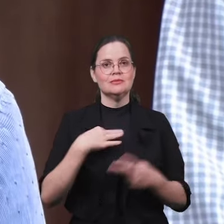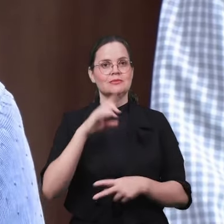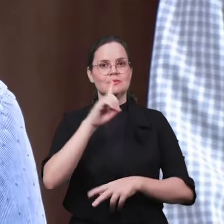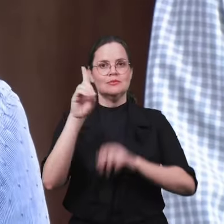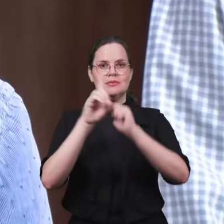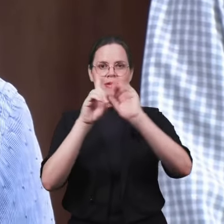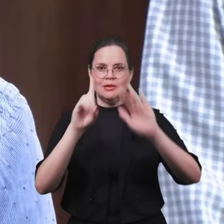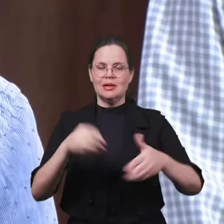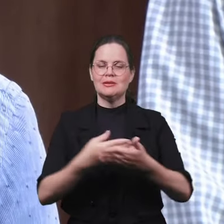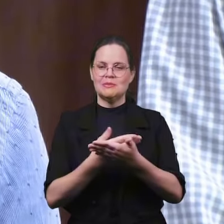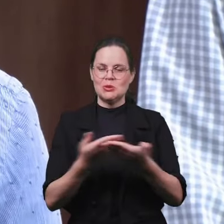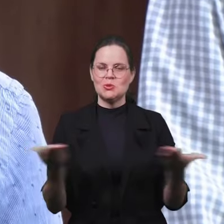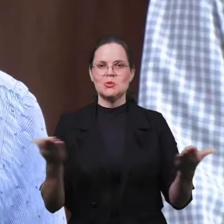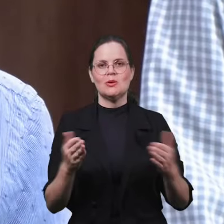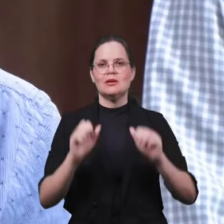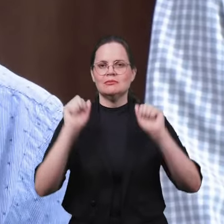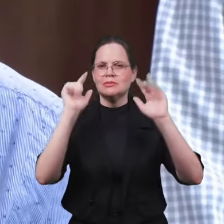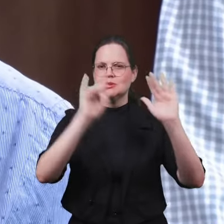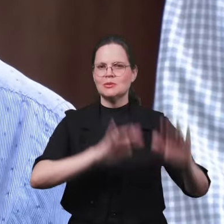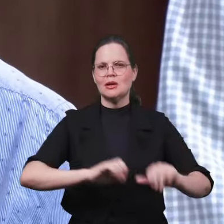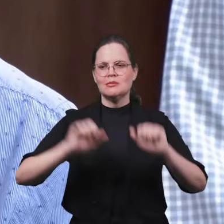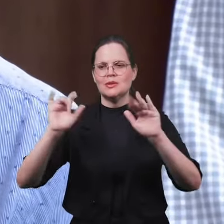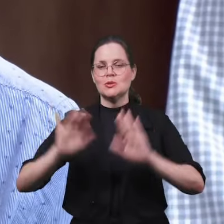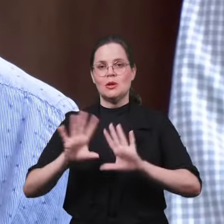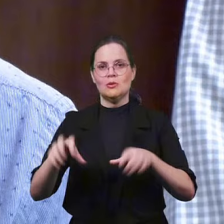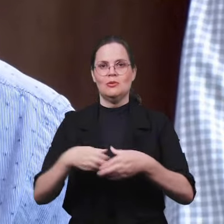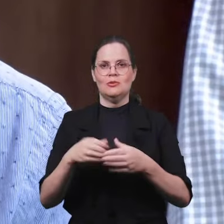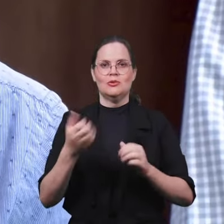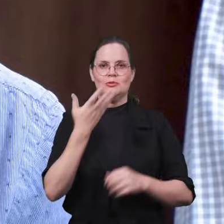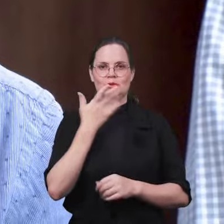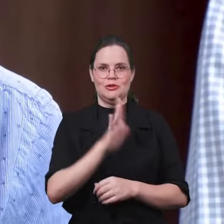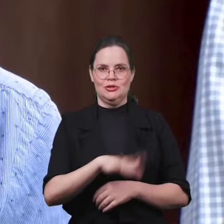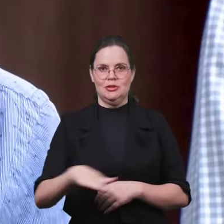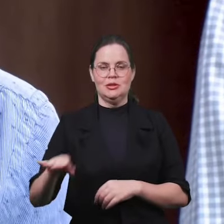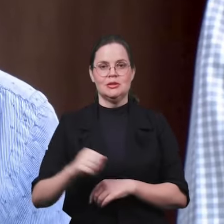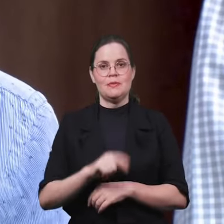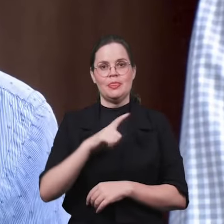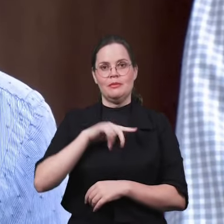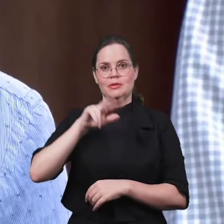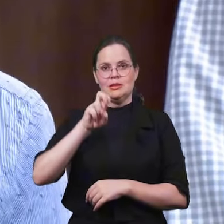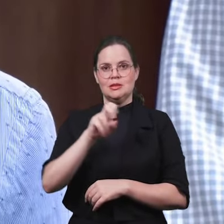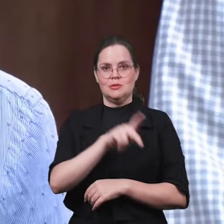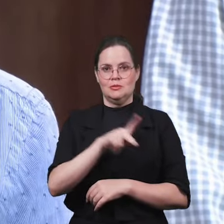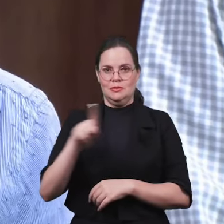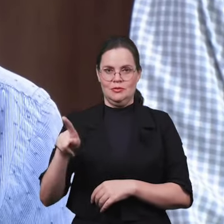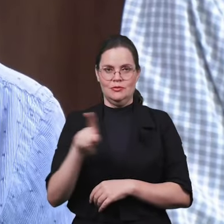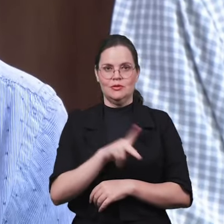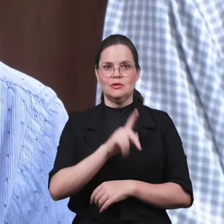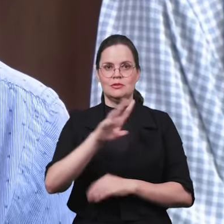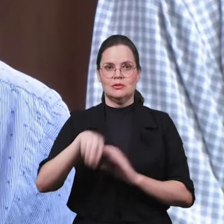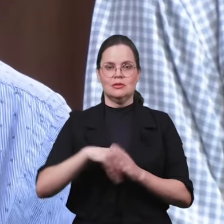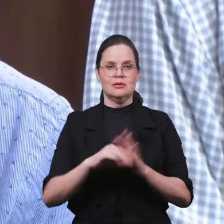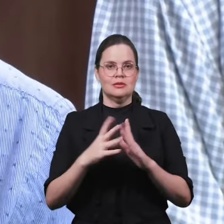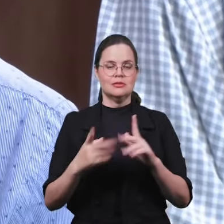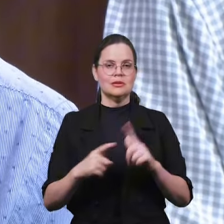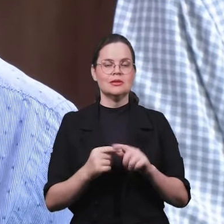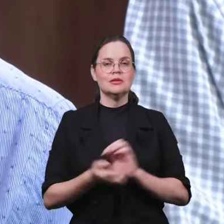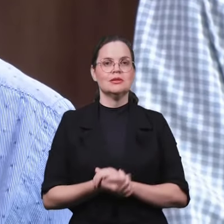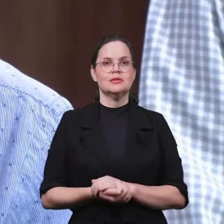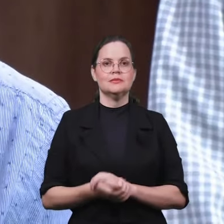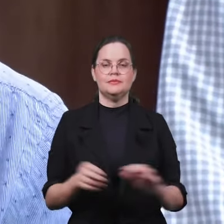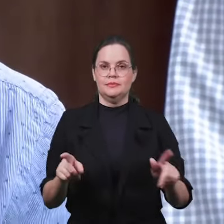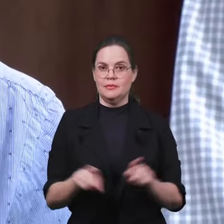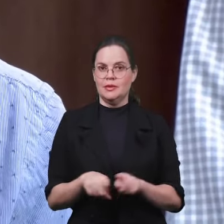E Deus tem nos abençoado muito com o trabalho de crianças. Temos 5 professoras em nossa